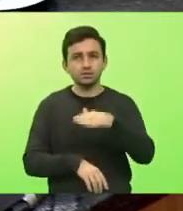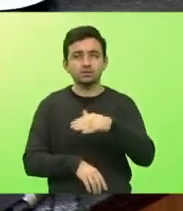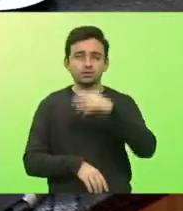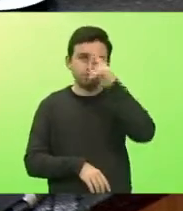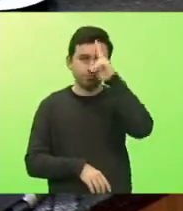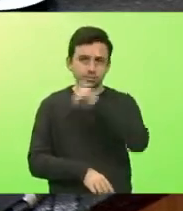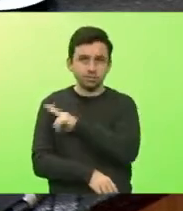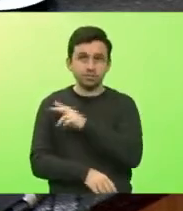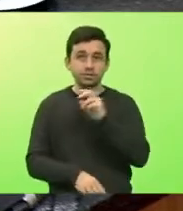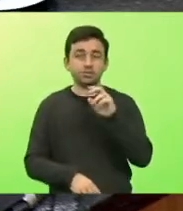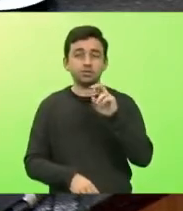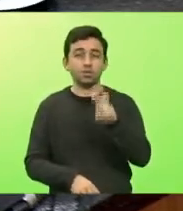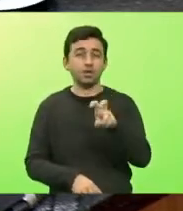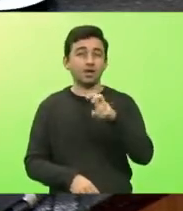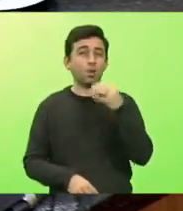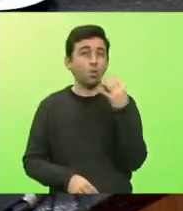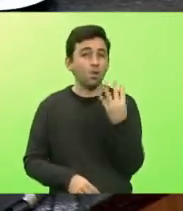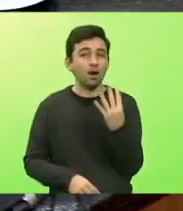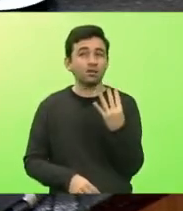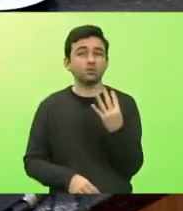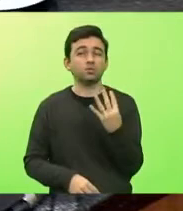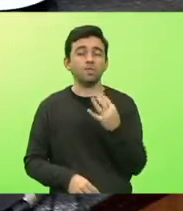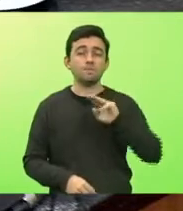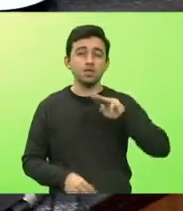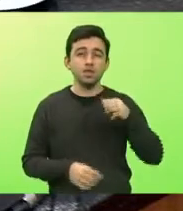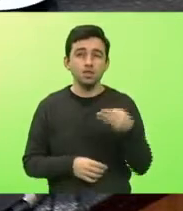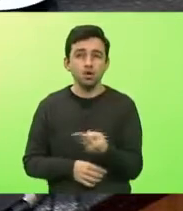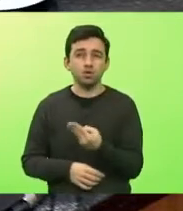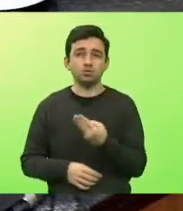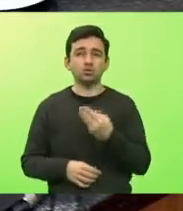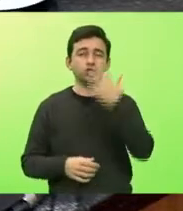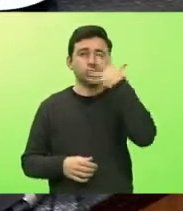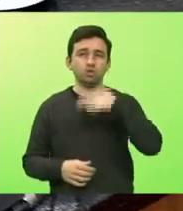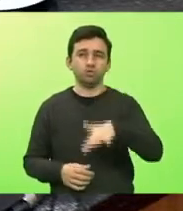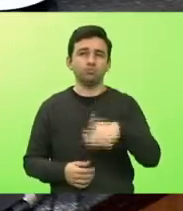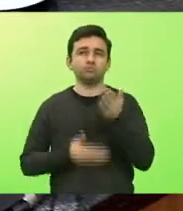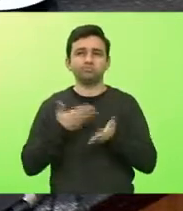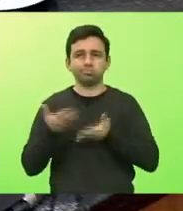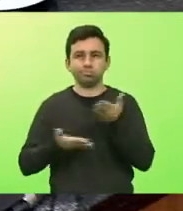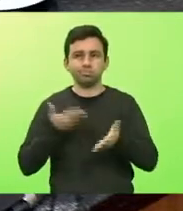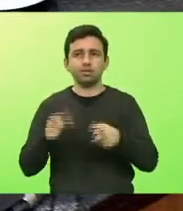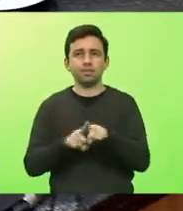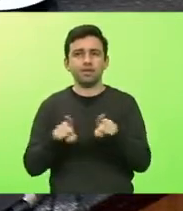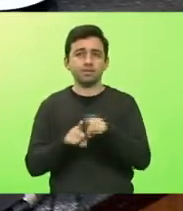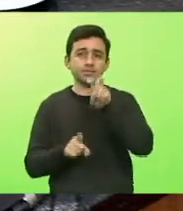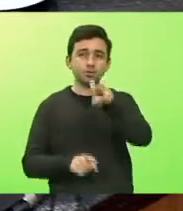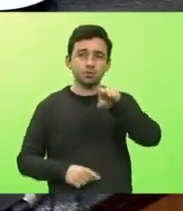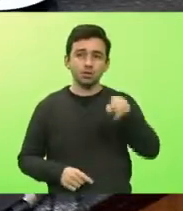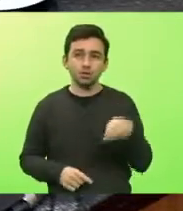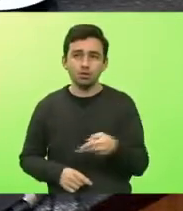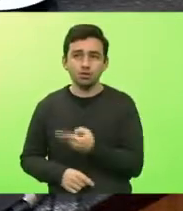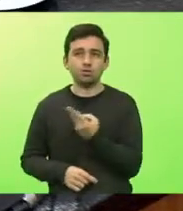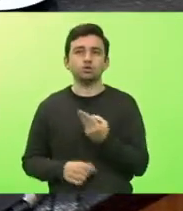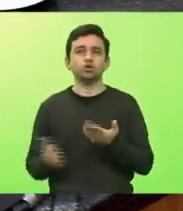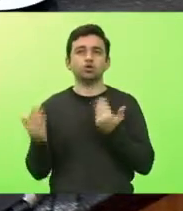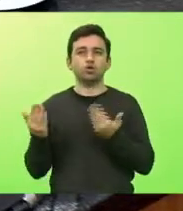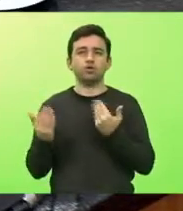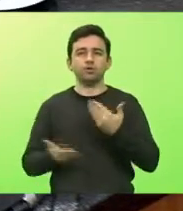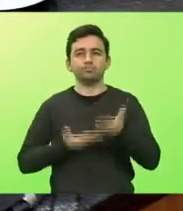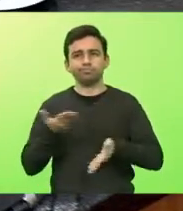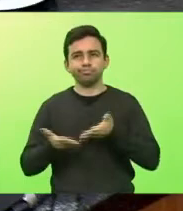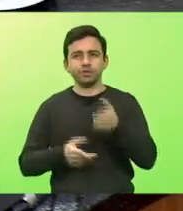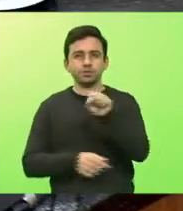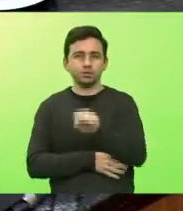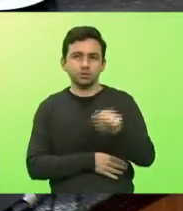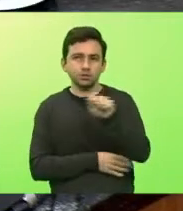54 milhões de adolescentes são atendidos, além de mais de 5 milhões de jovens atendidos por associações